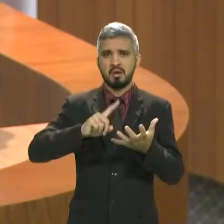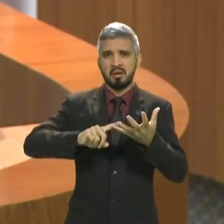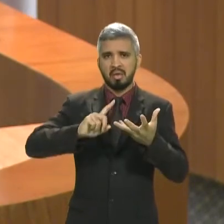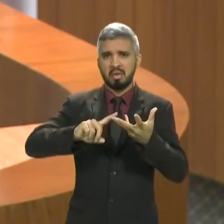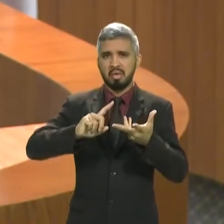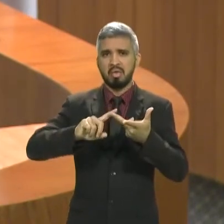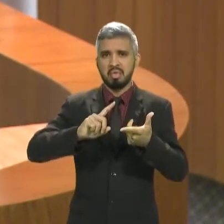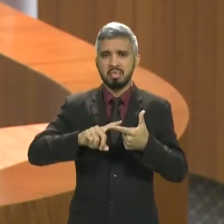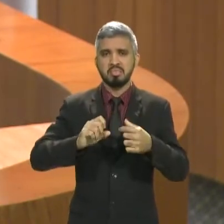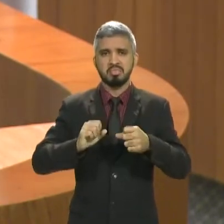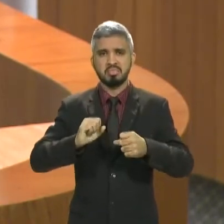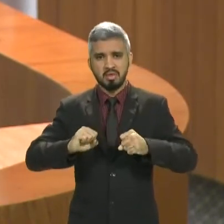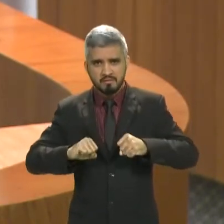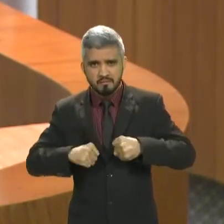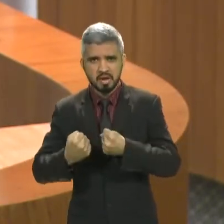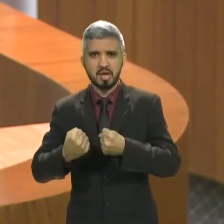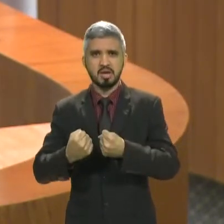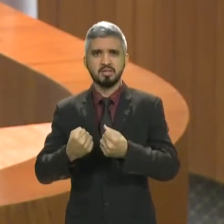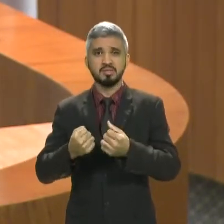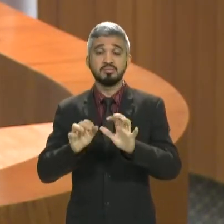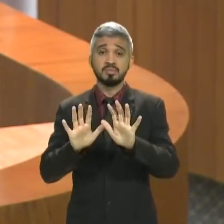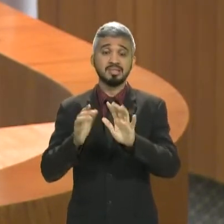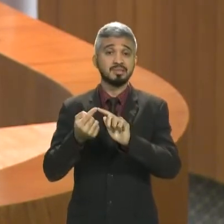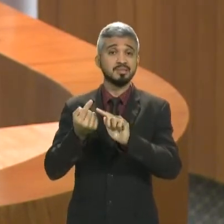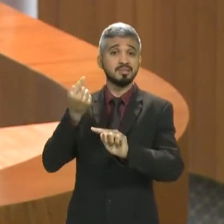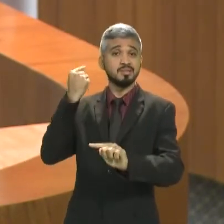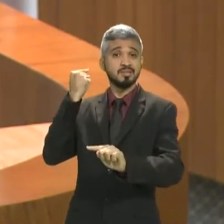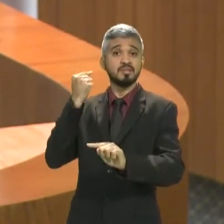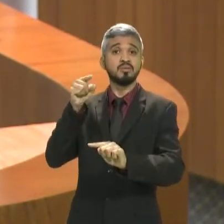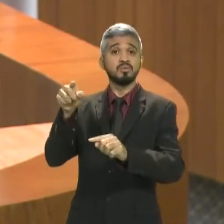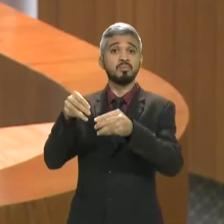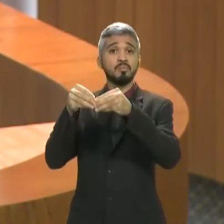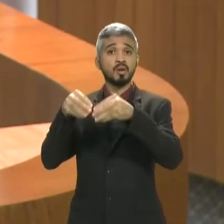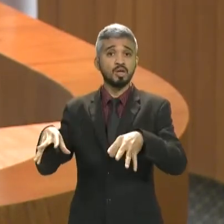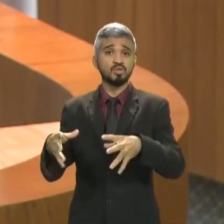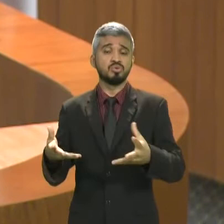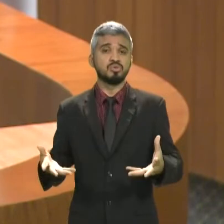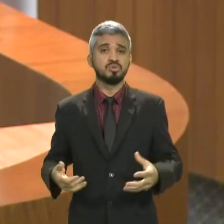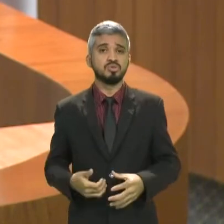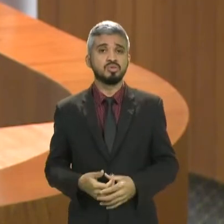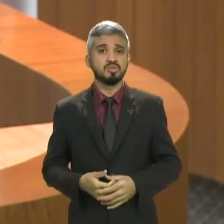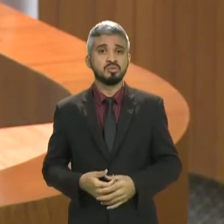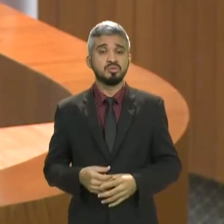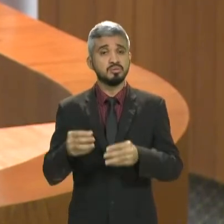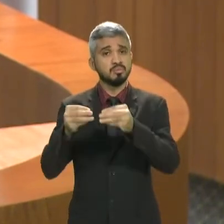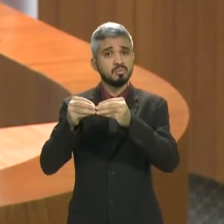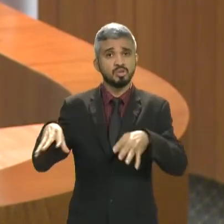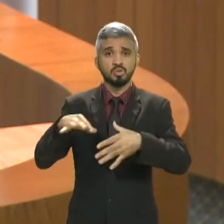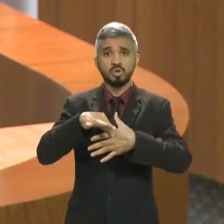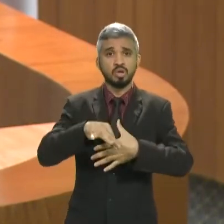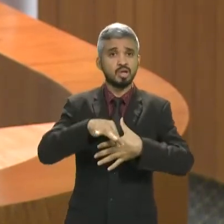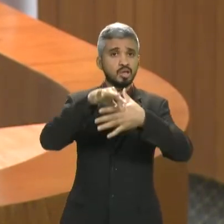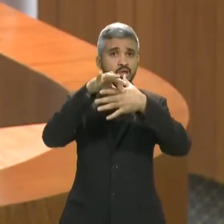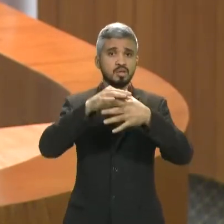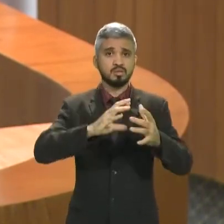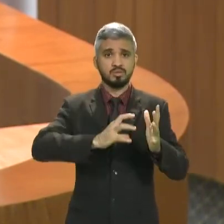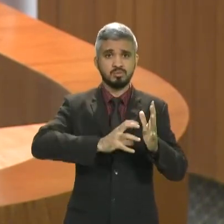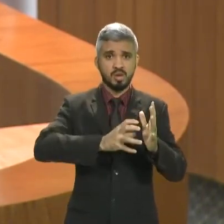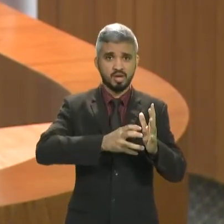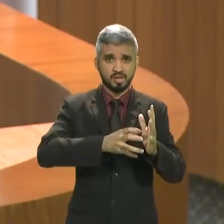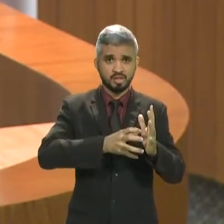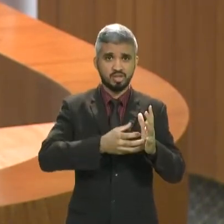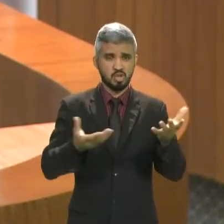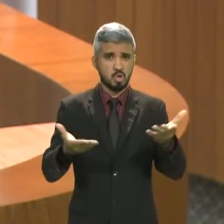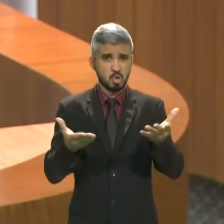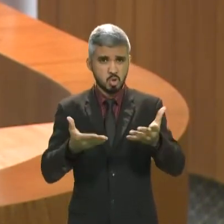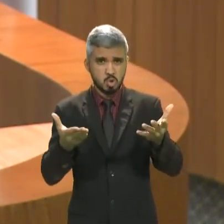tanto entusiasmo, né? E lá atrás, Vossa Excelência foi prejudicado demais pela liderança, pelo partido que Vossa Excelência hoje